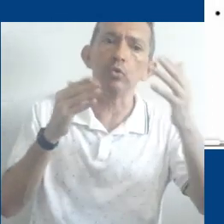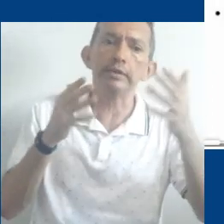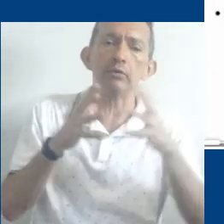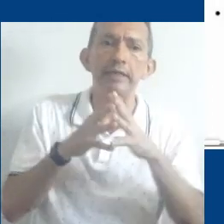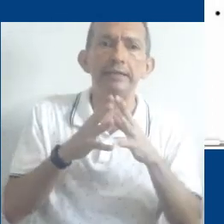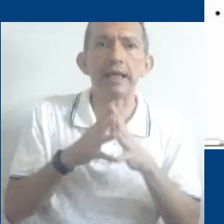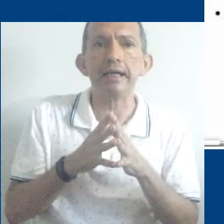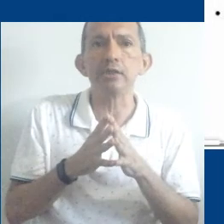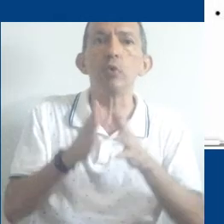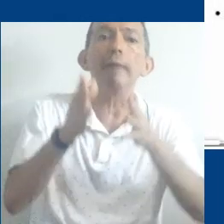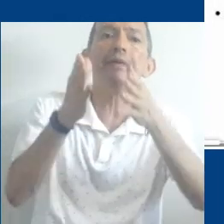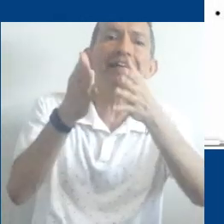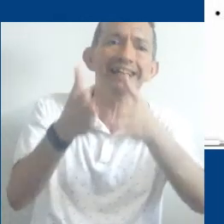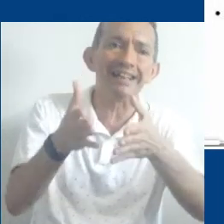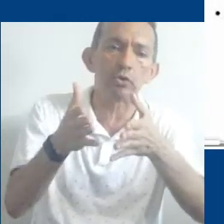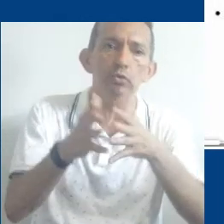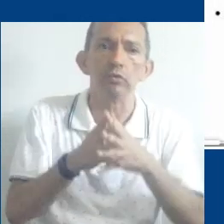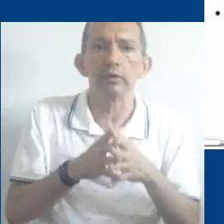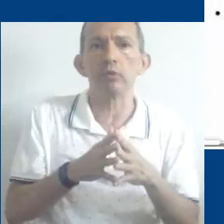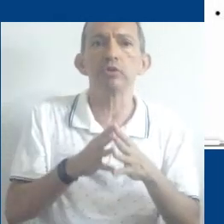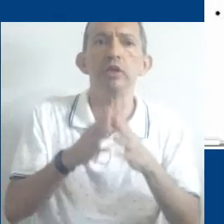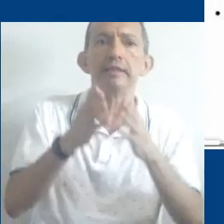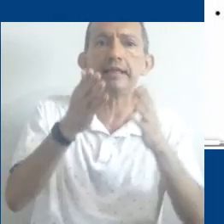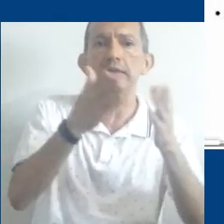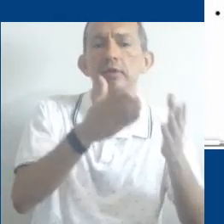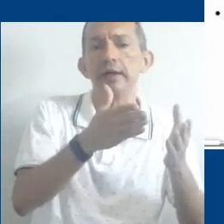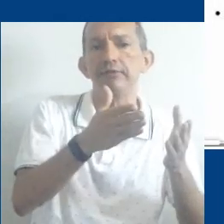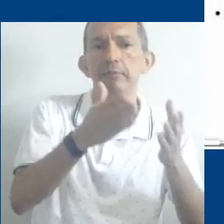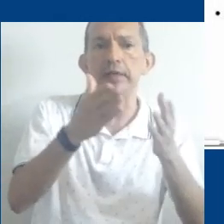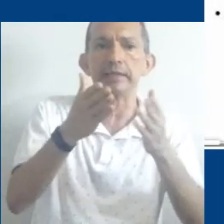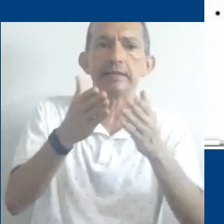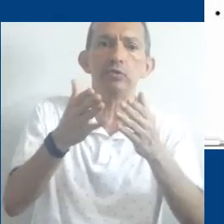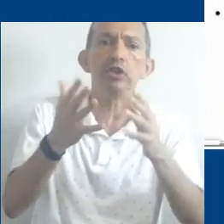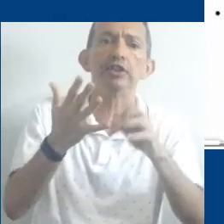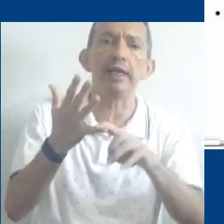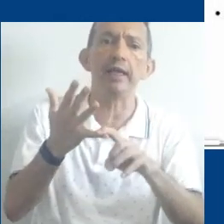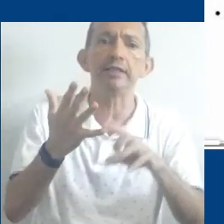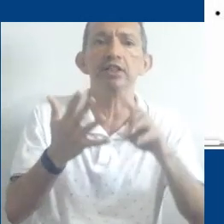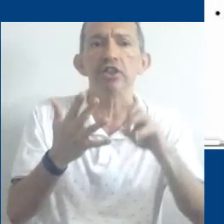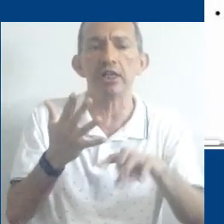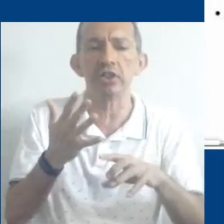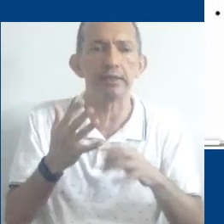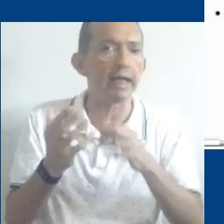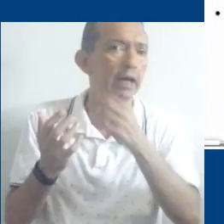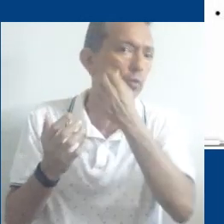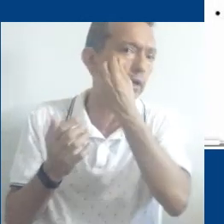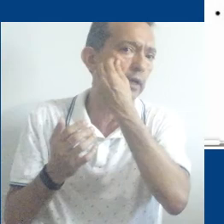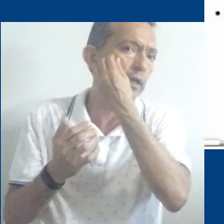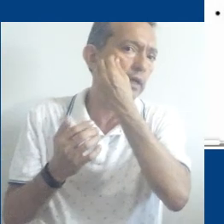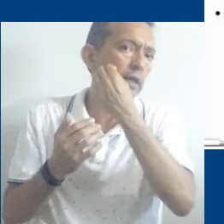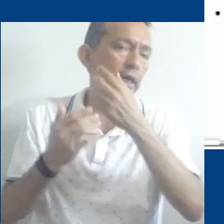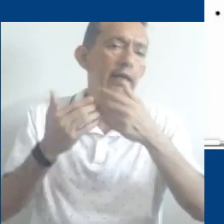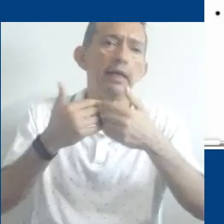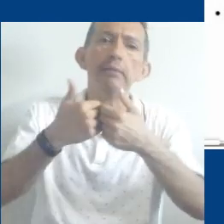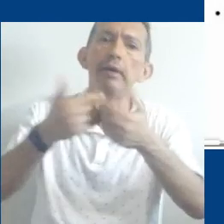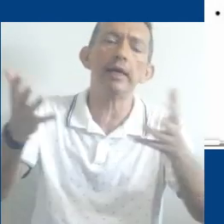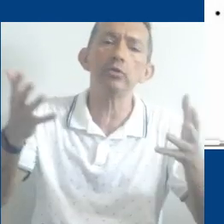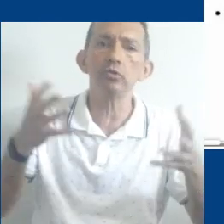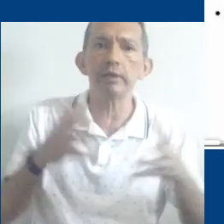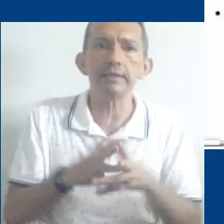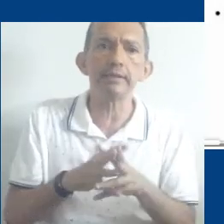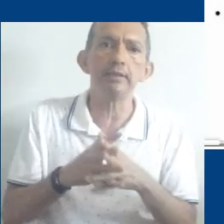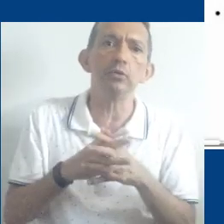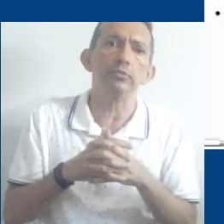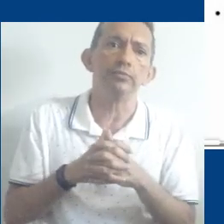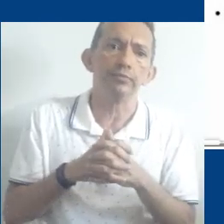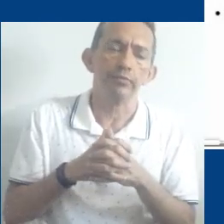há alguns anos atrás, o amianto, que era utilizado na fabricação de telhas e de caixa d'água, era liberado